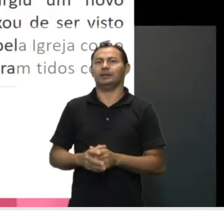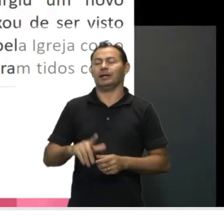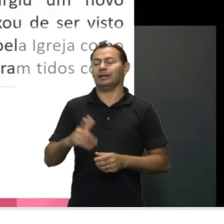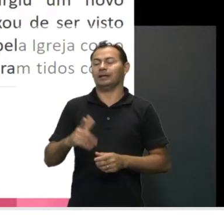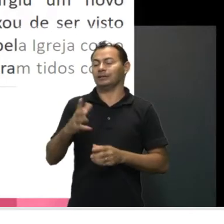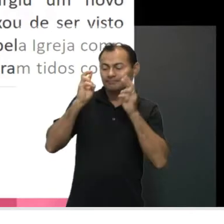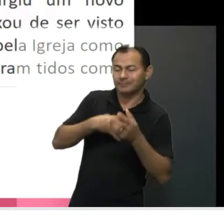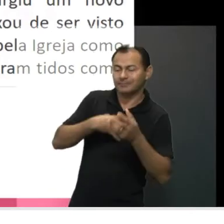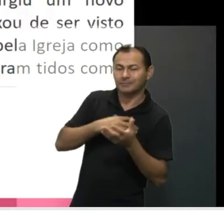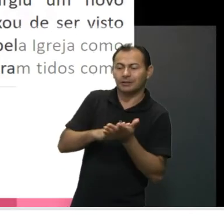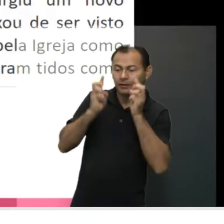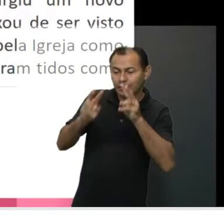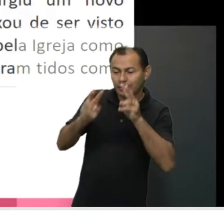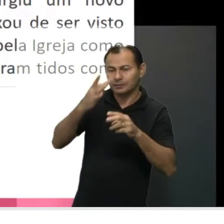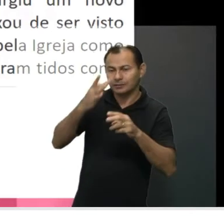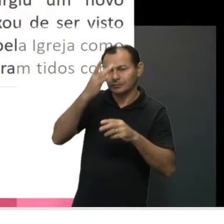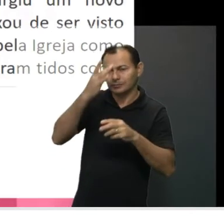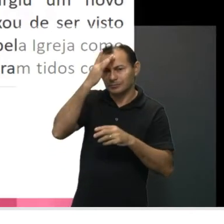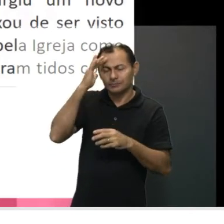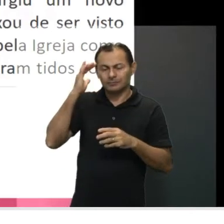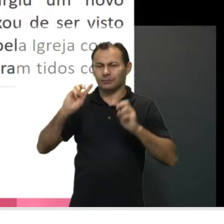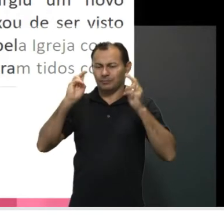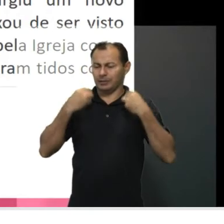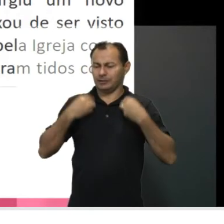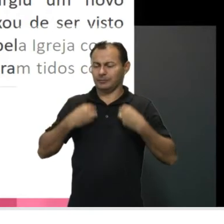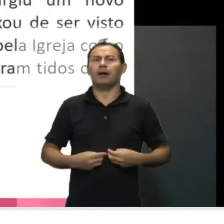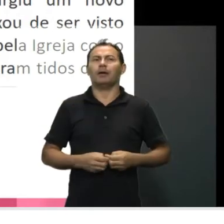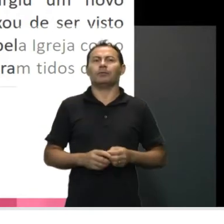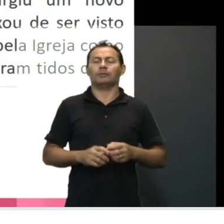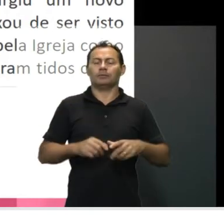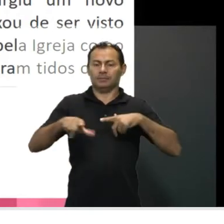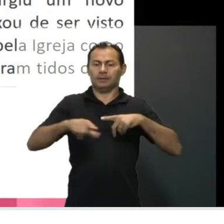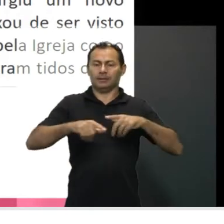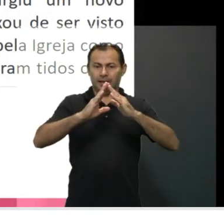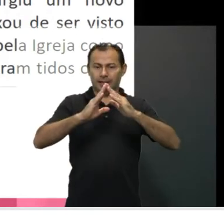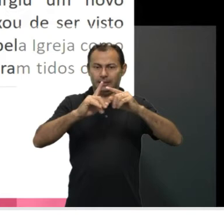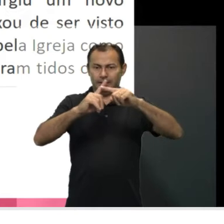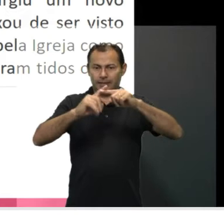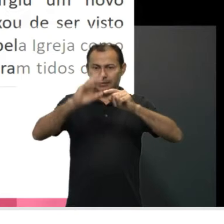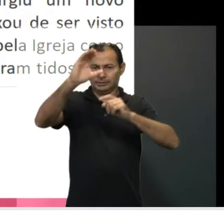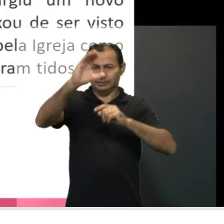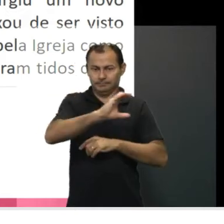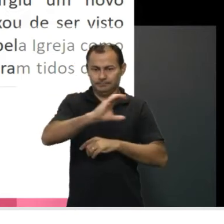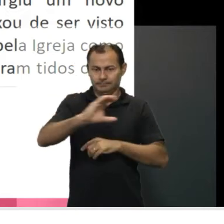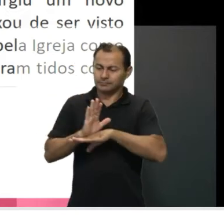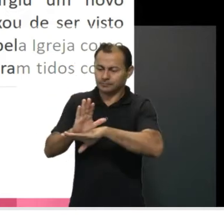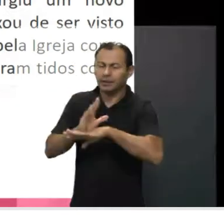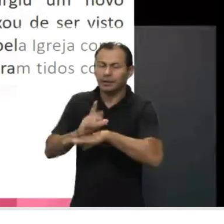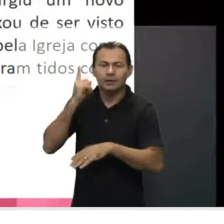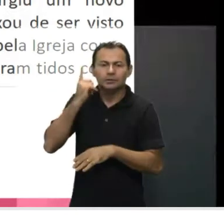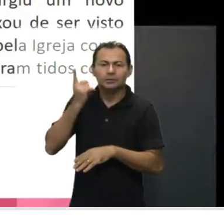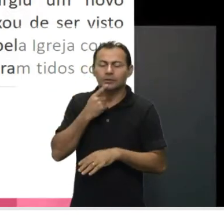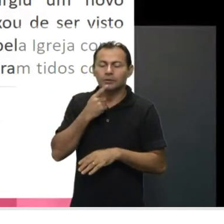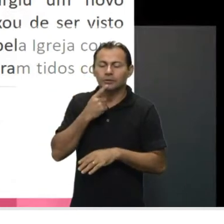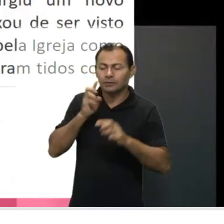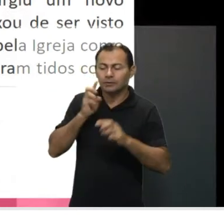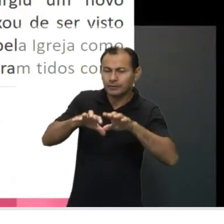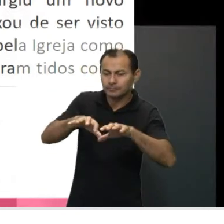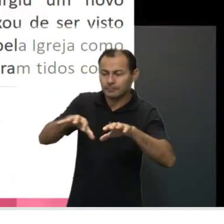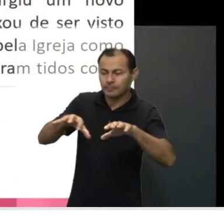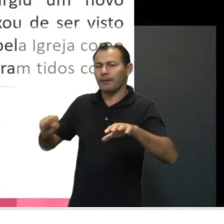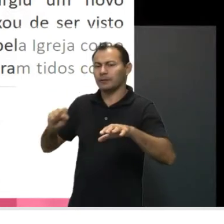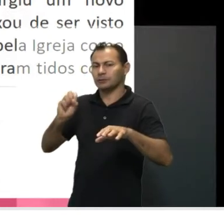Igreja Católica, surgiu um novo paradigma, que é o assistencialismo, e o surdo deixou de ser visto como sub-humano e passou a